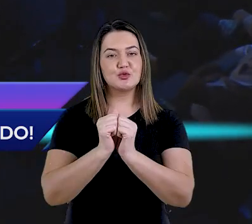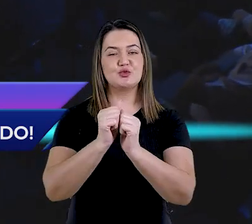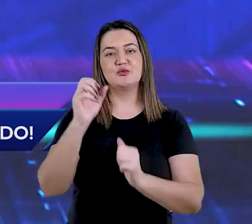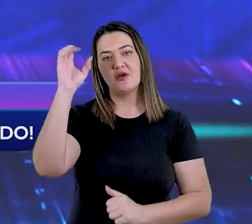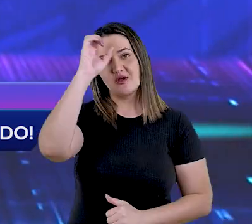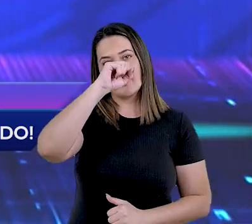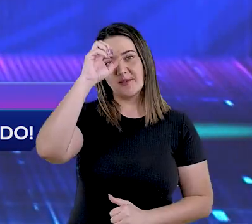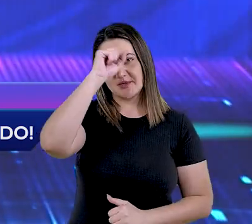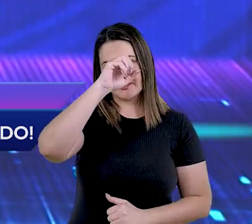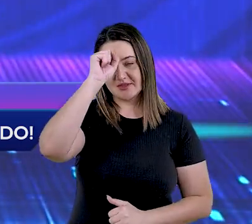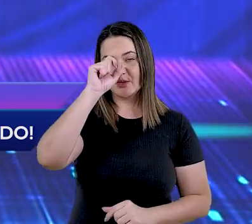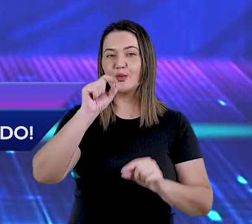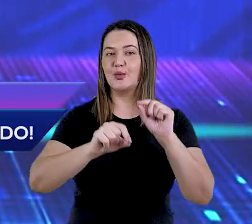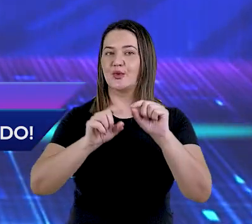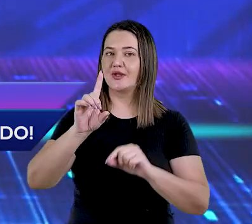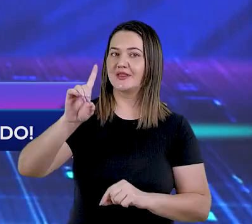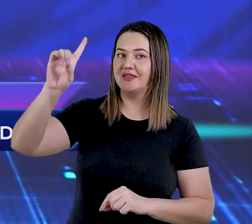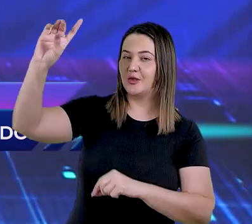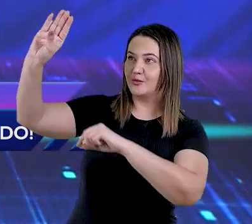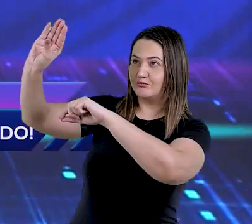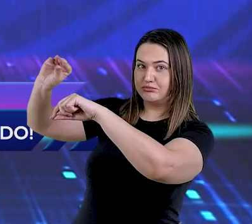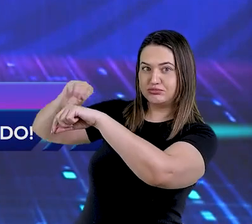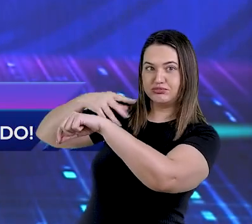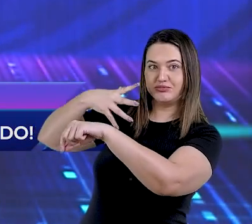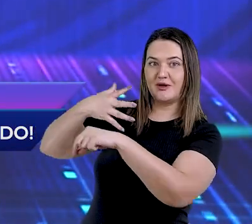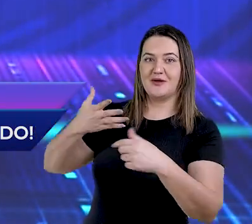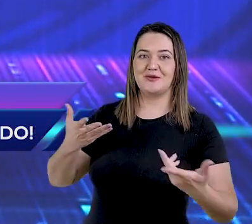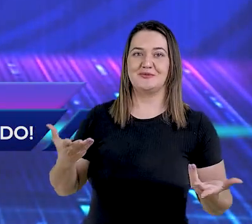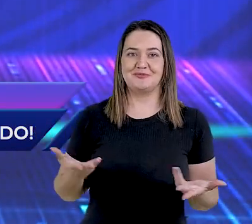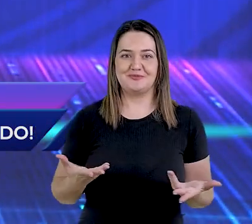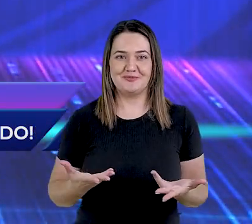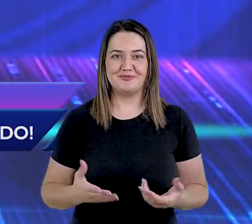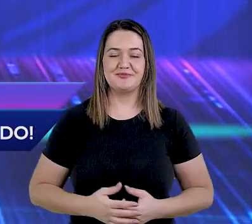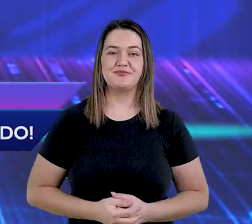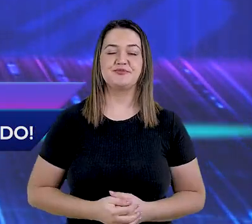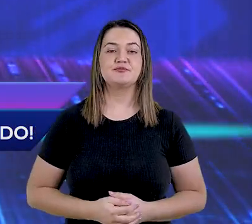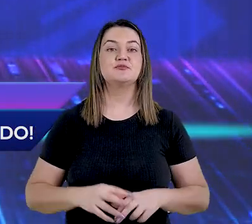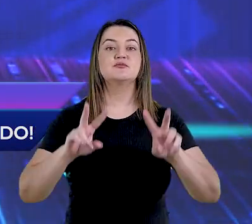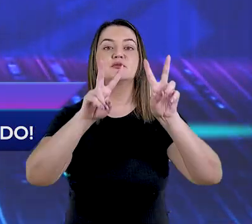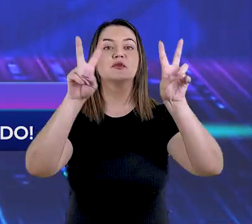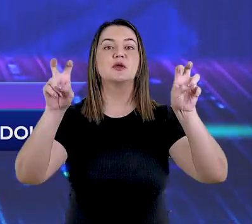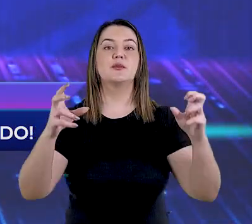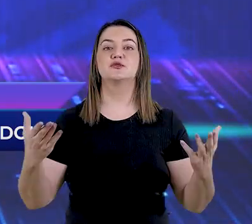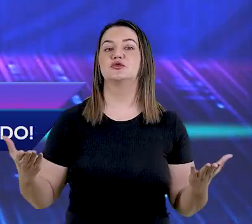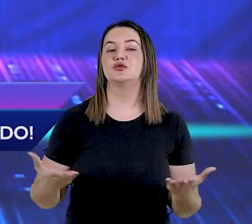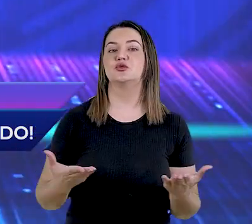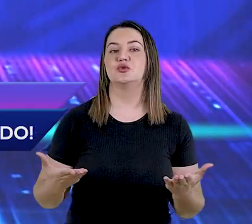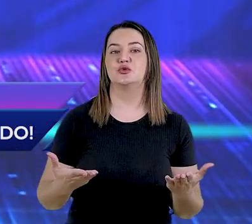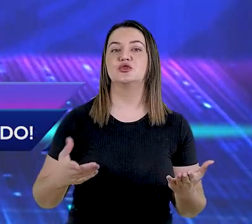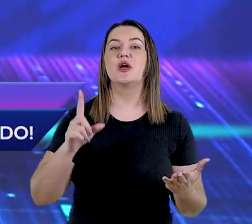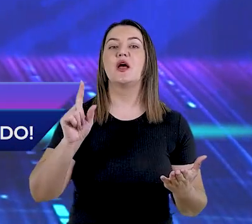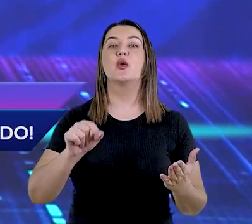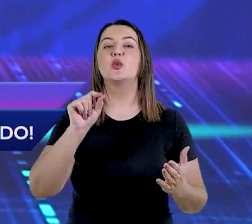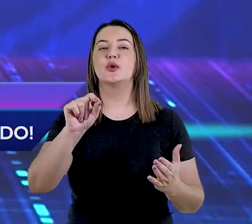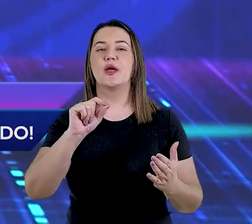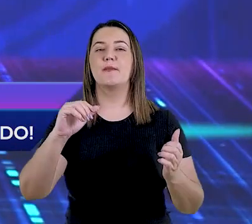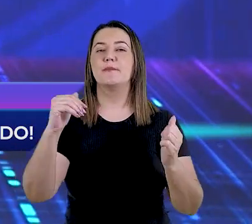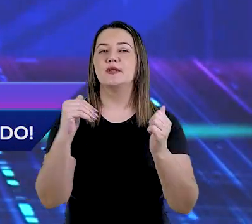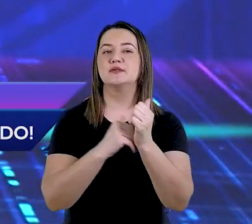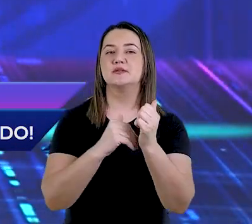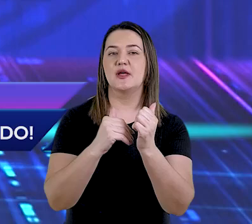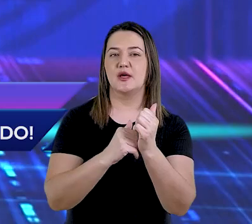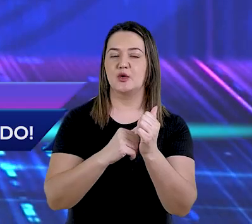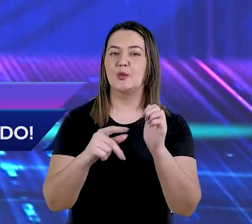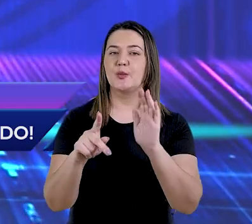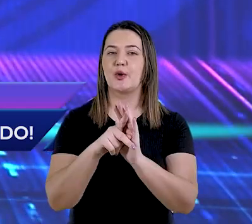para aprendermos aquilo que Deus tem para nos dizer neste momento. O tema de hoje fala sobre o mistério